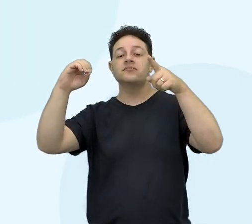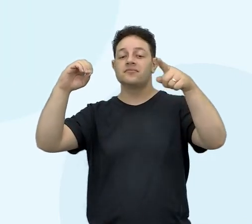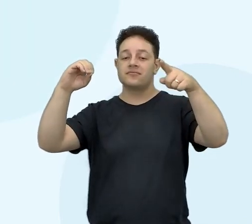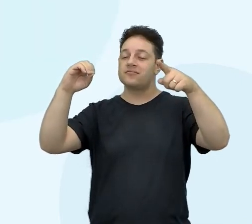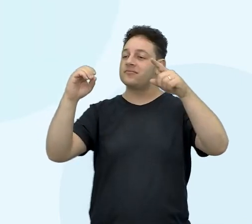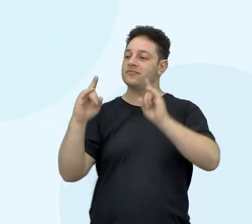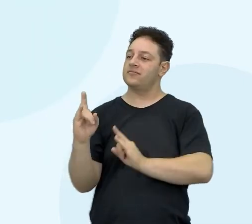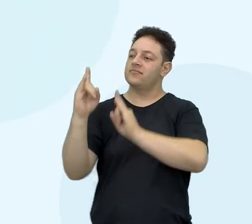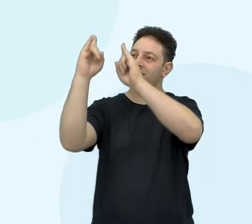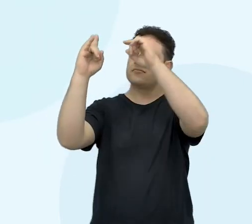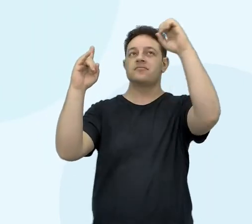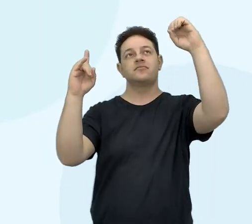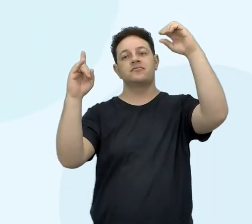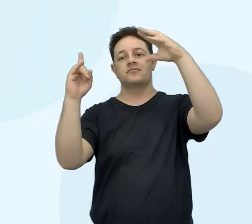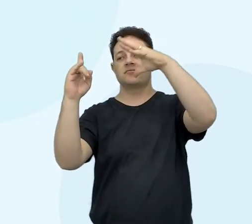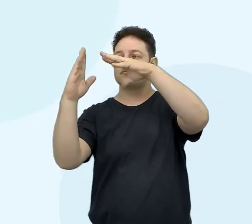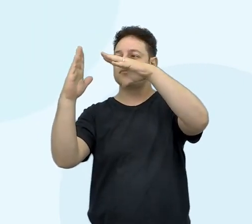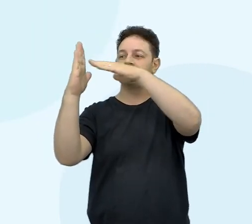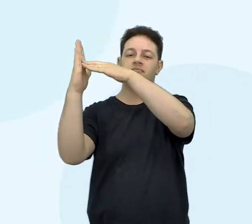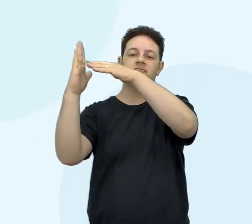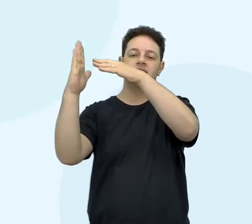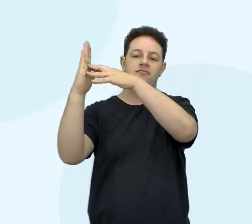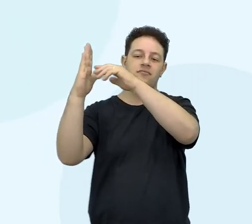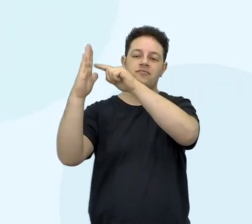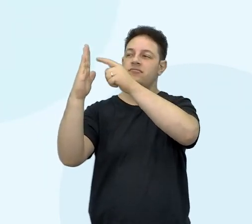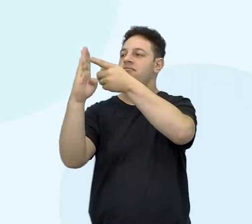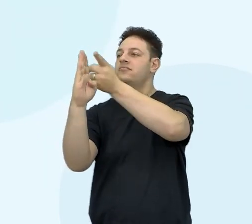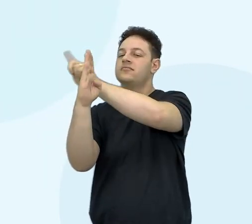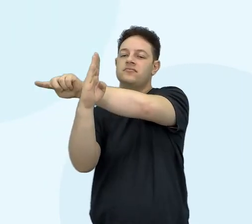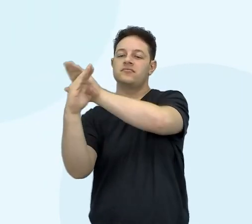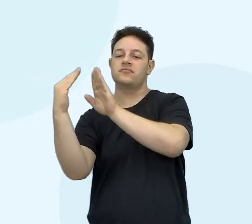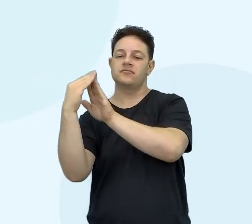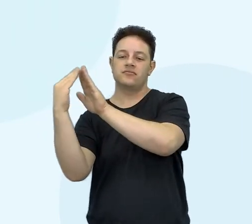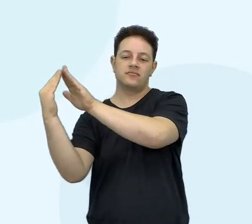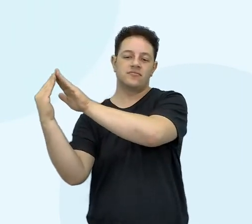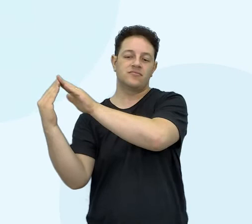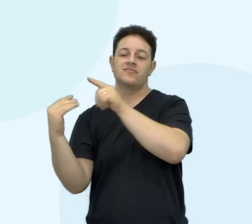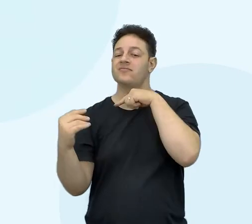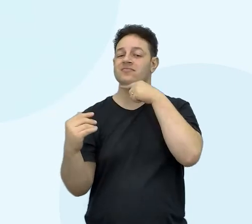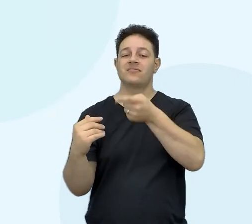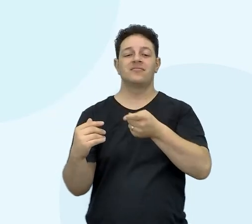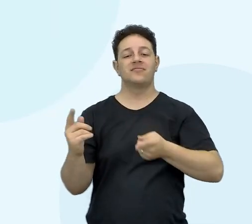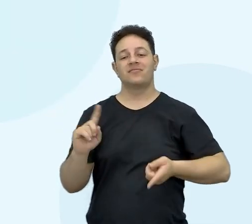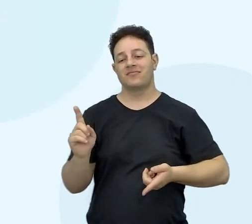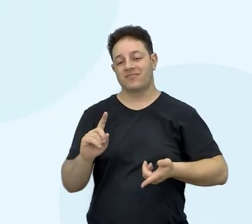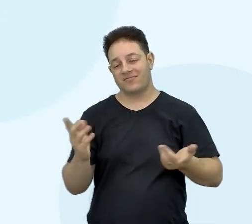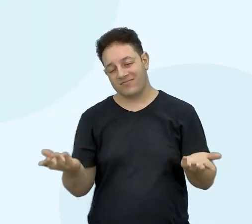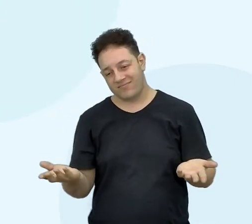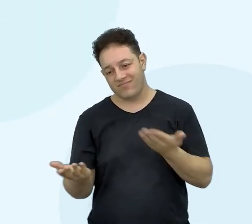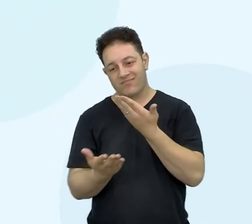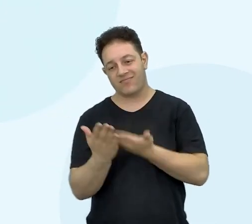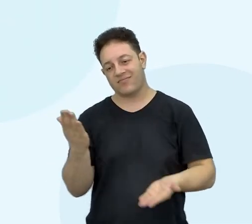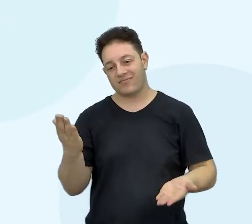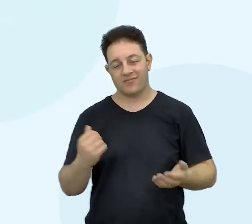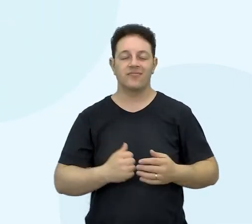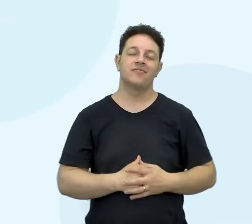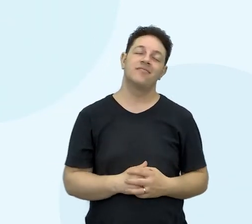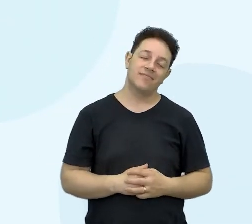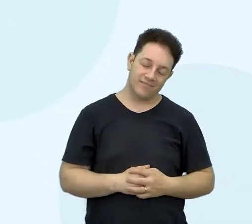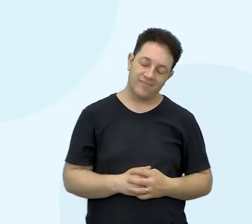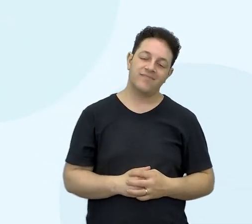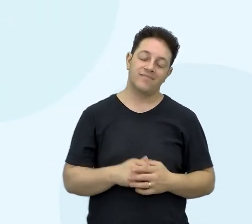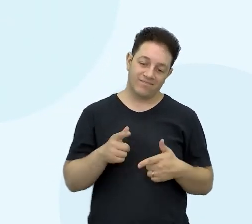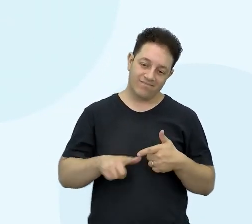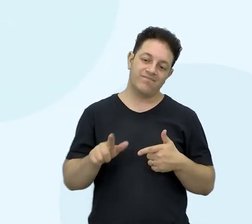bloquear totalmente a luz para estas moradias que estão aqui. Esse é